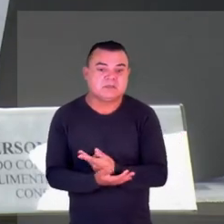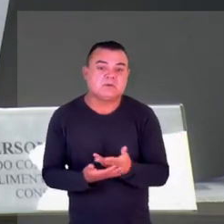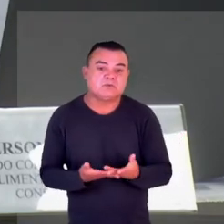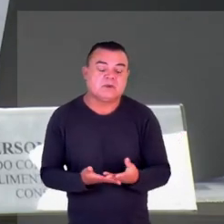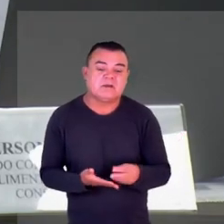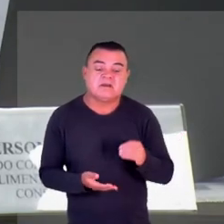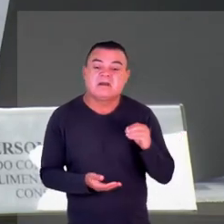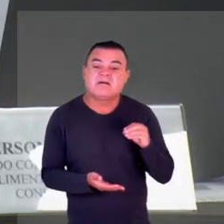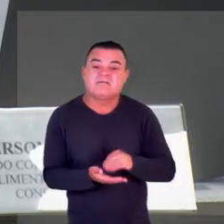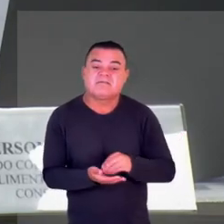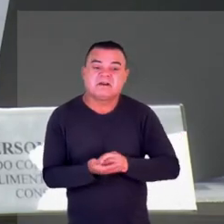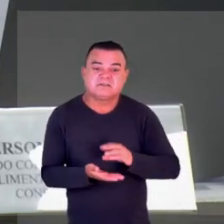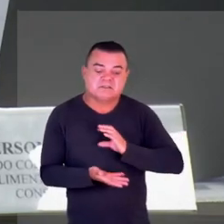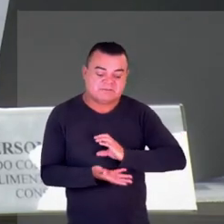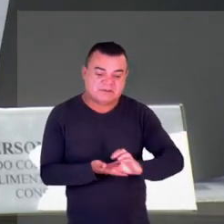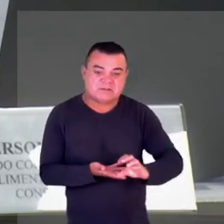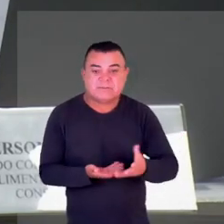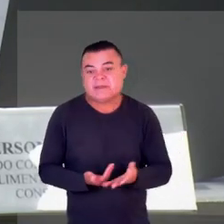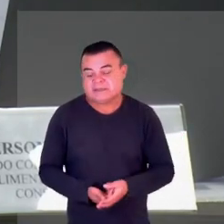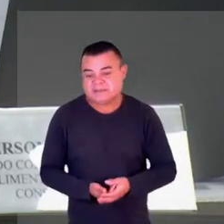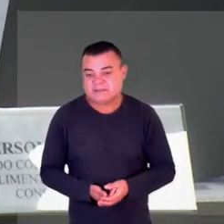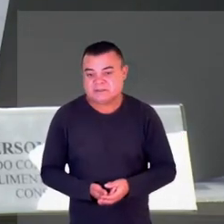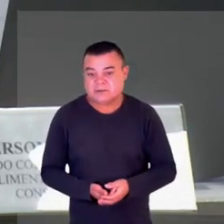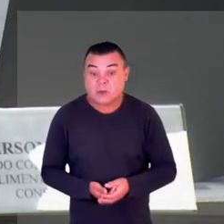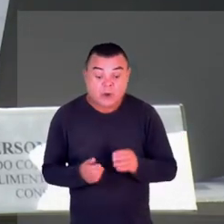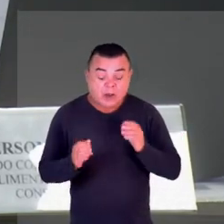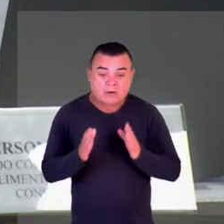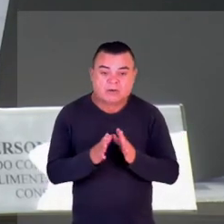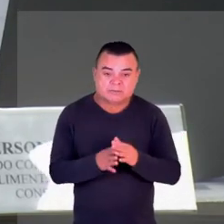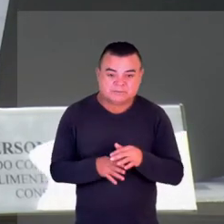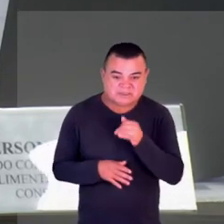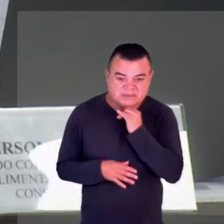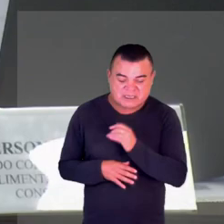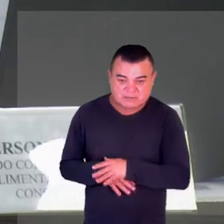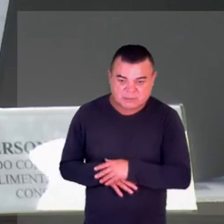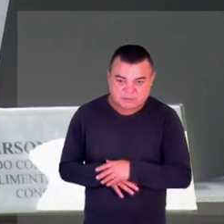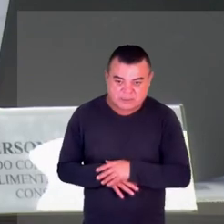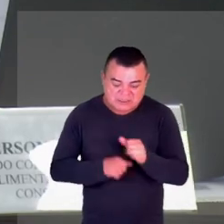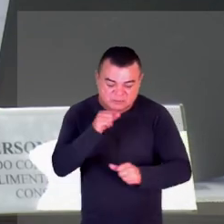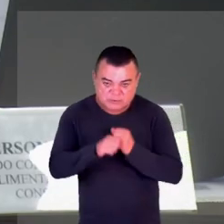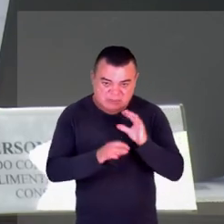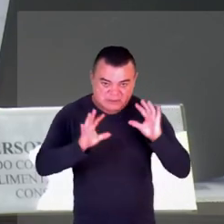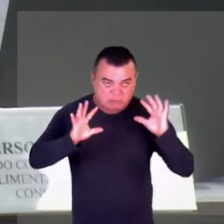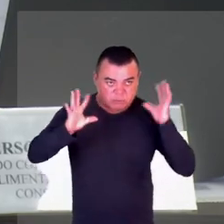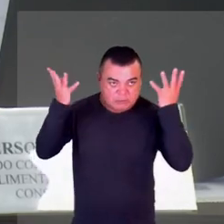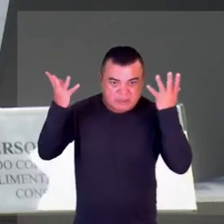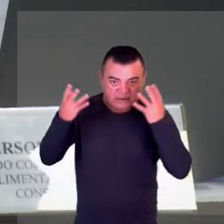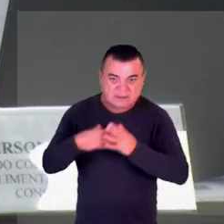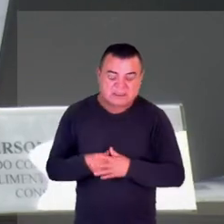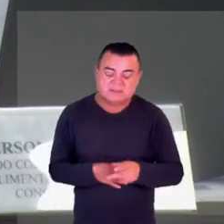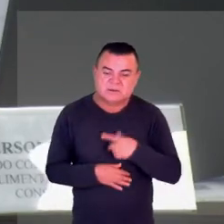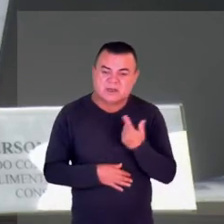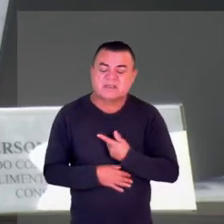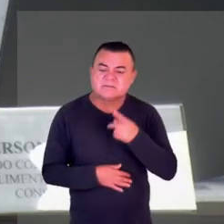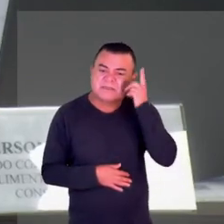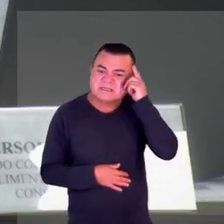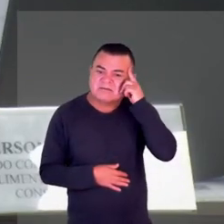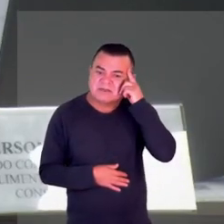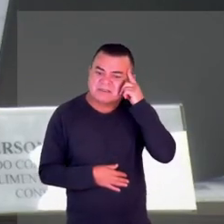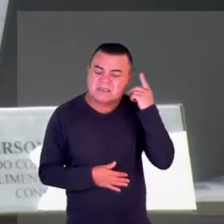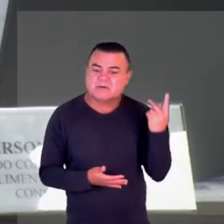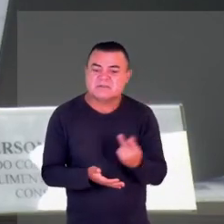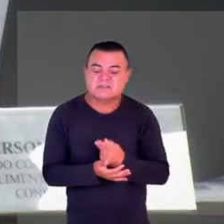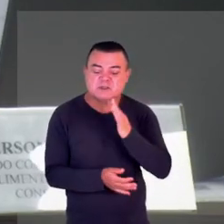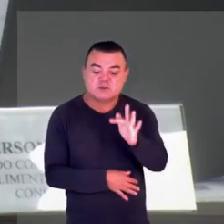ocorrendo agora porque a questão das mudanç climática que a gente falava que era um algo né de futuro já